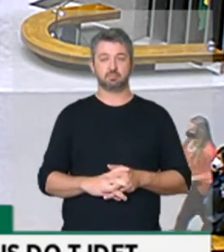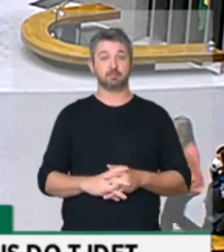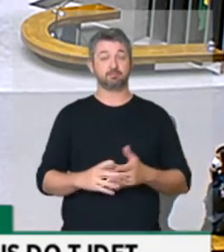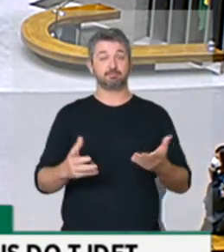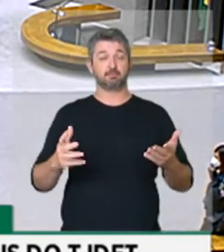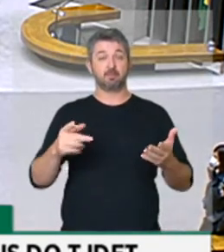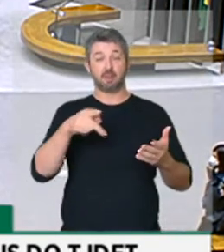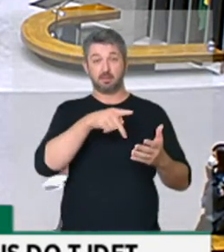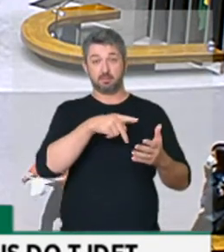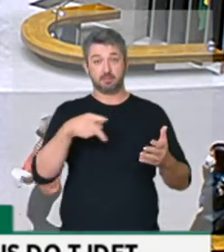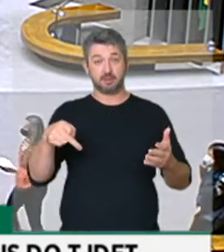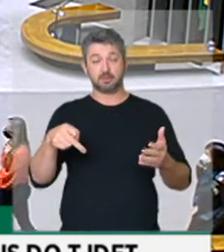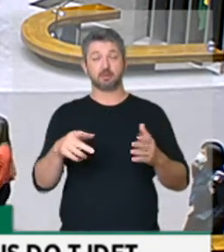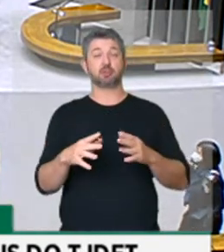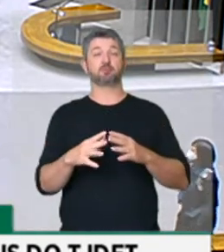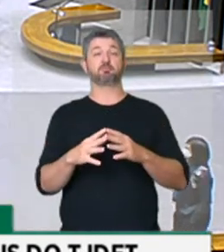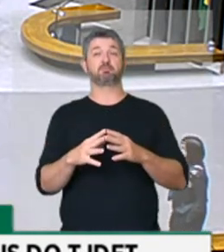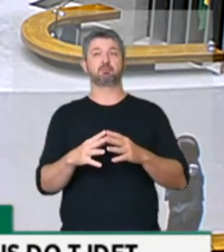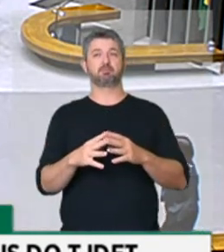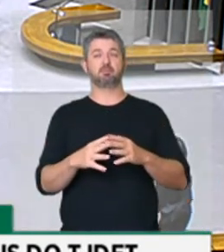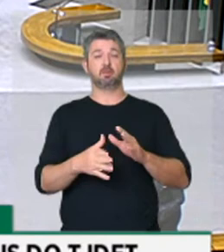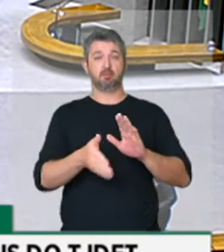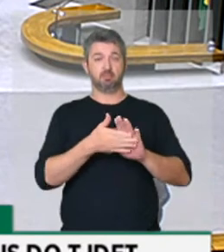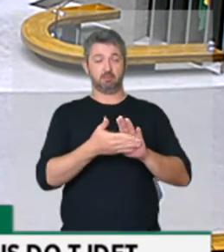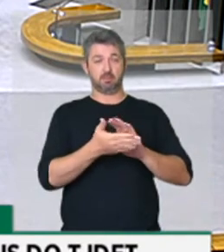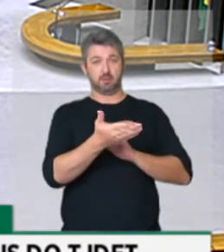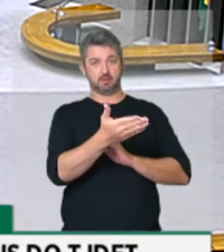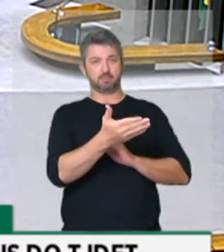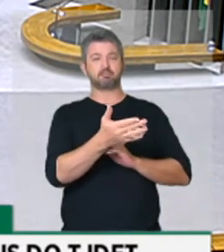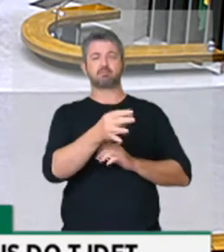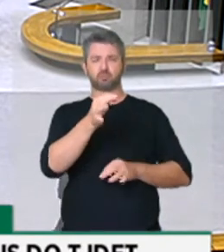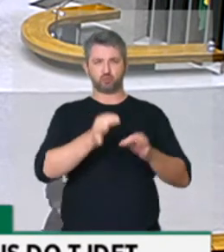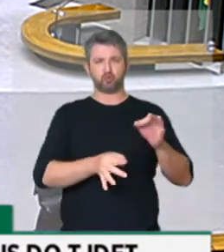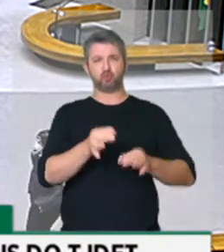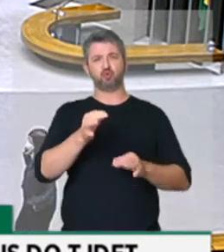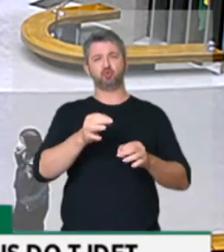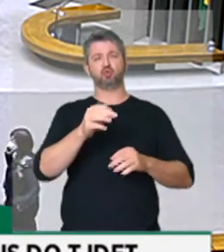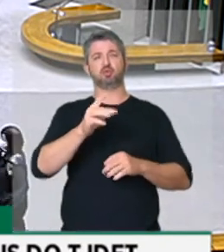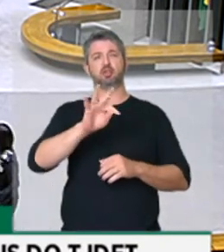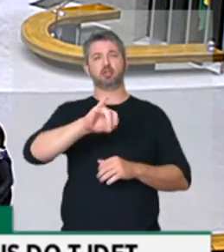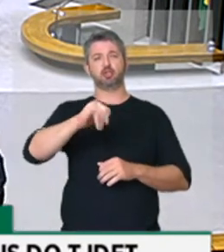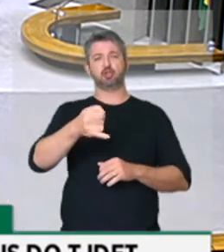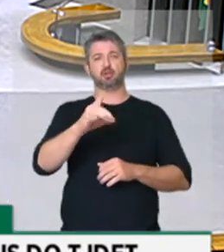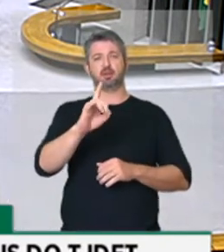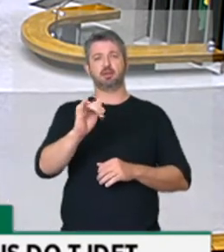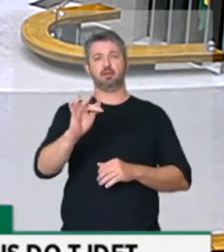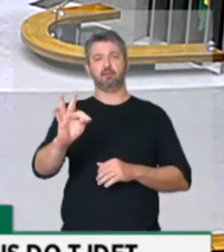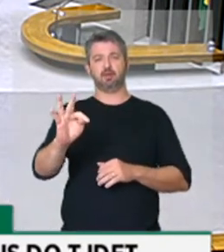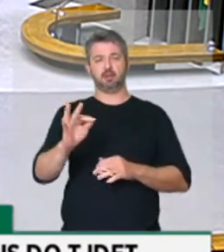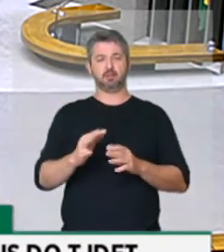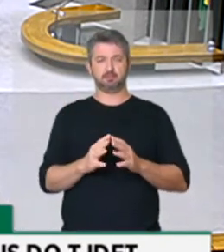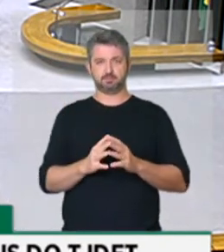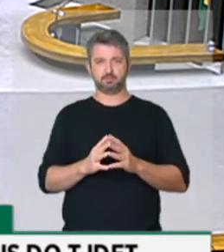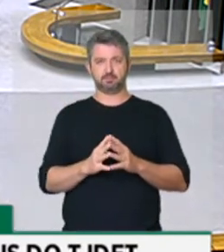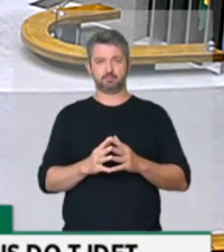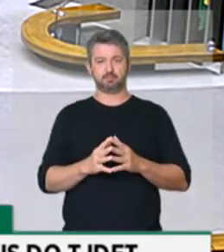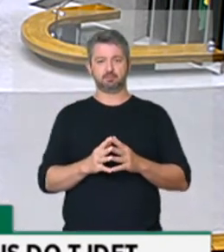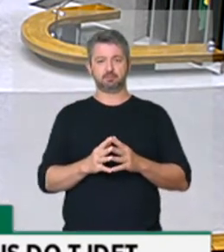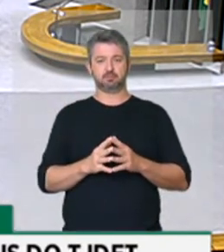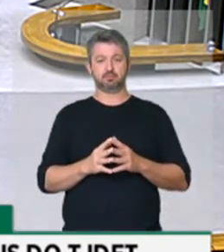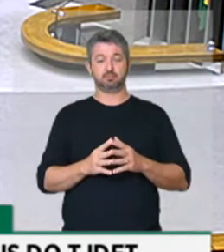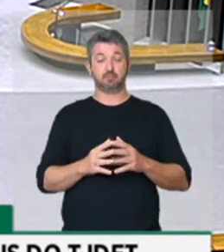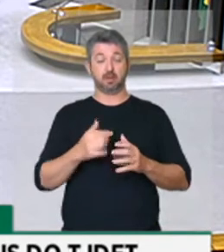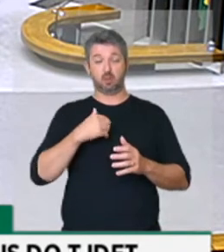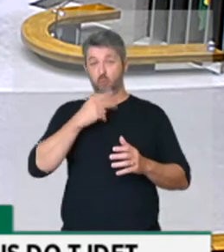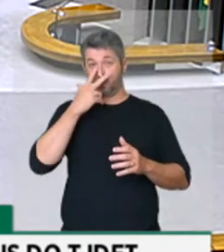Presidente, essa é uma medida que faz justiça ao Tribunal de Justiça do Distrito Federal. Isso que